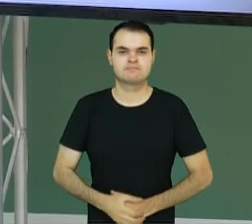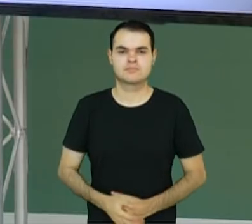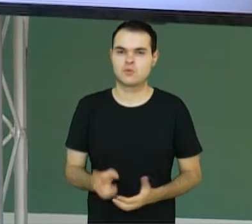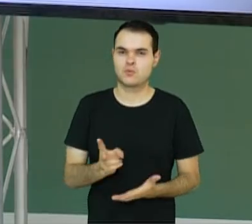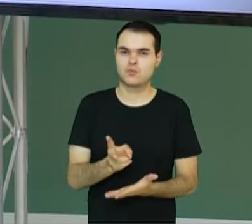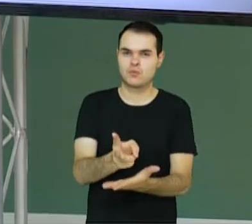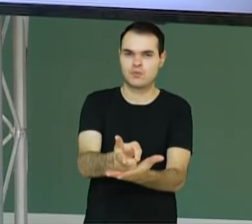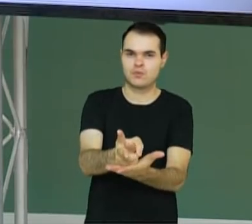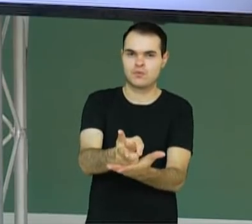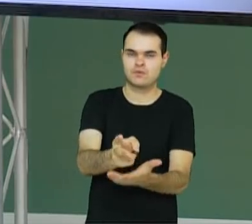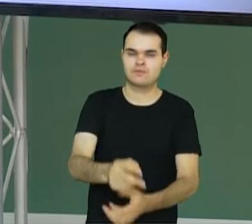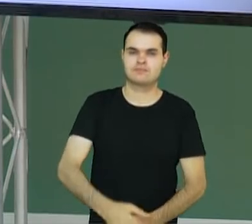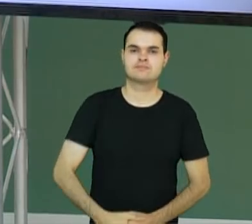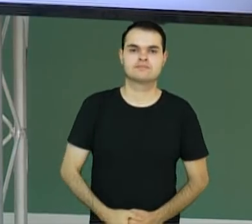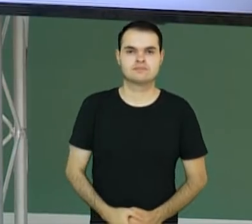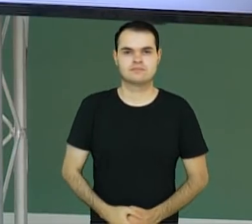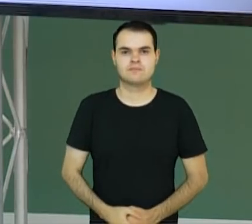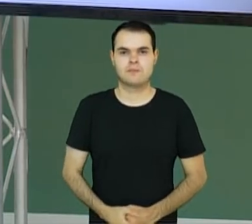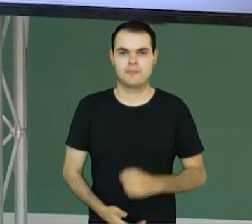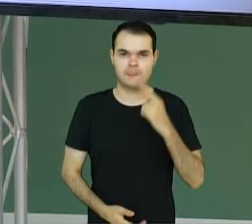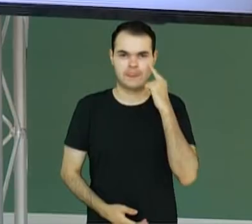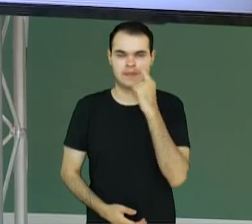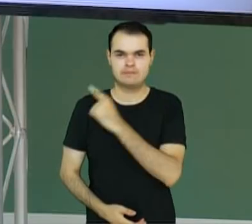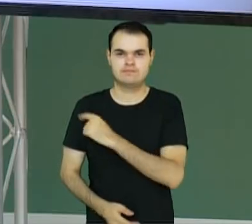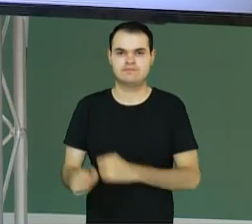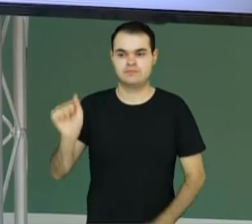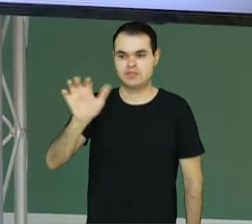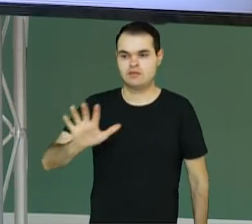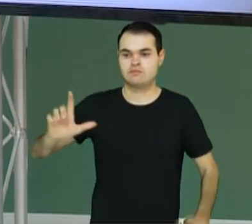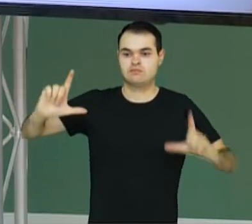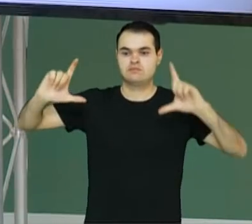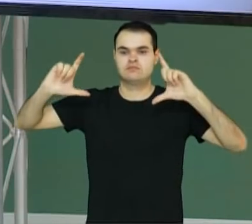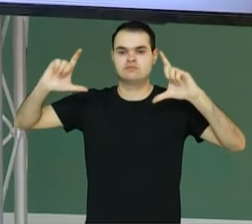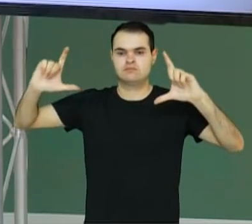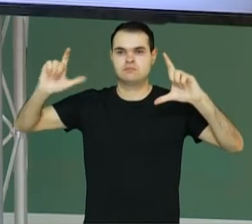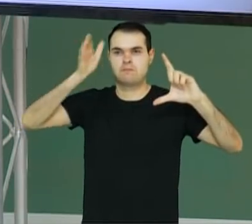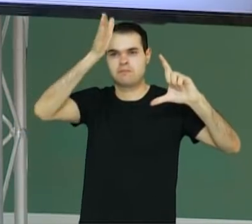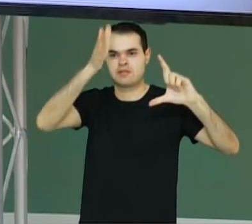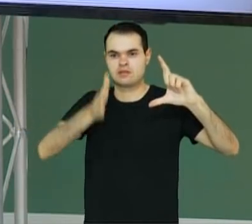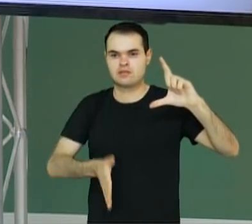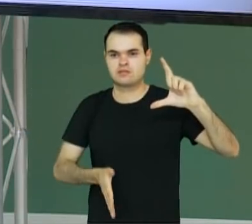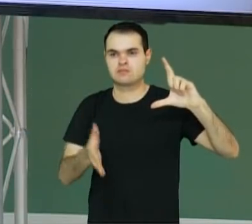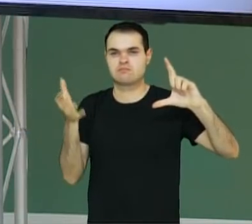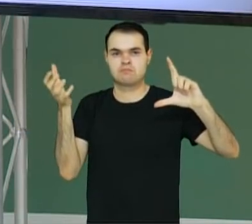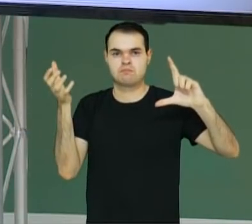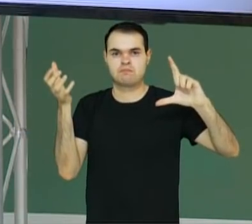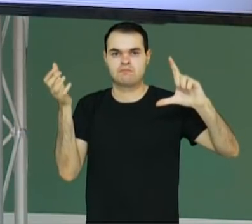vamos continuando. Então, olha lá. A metade da área do círculo maior é a área branca,